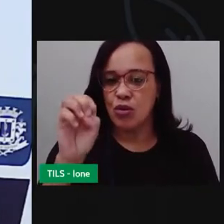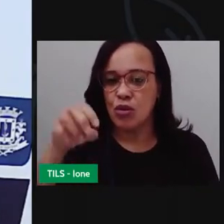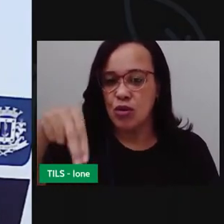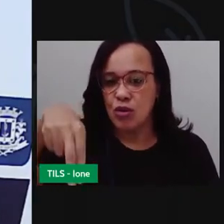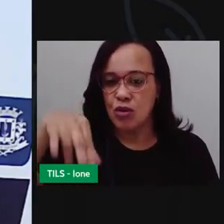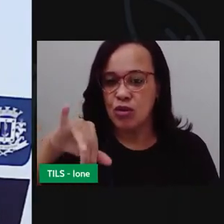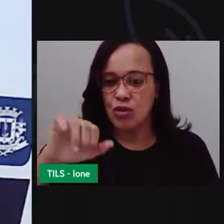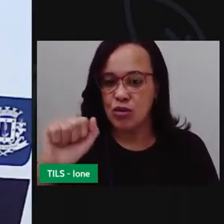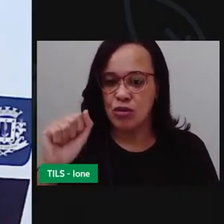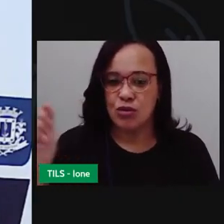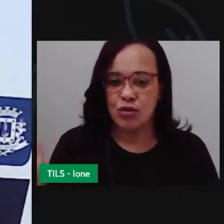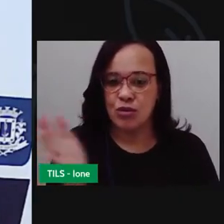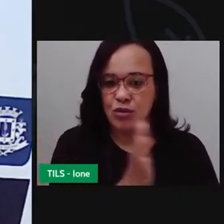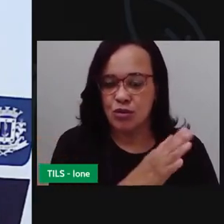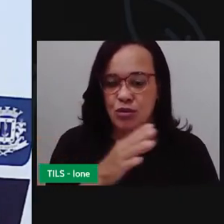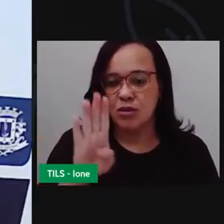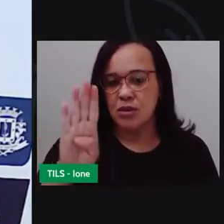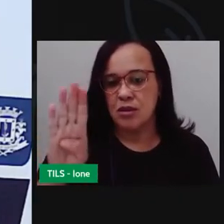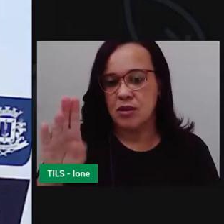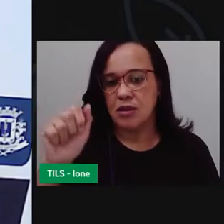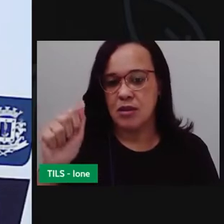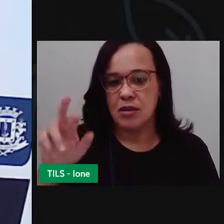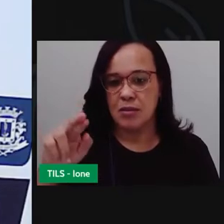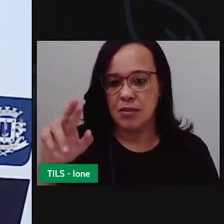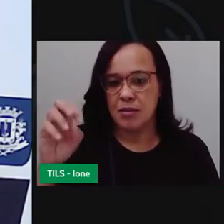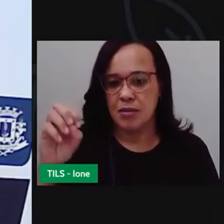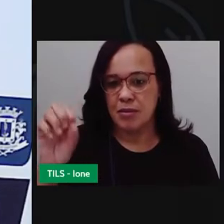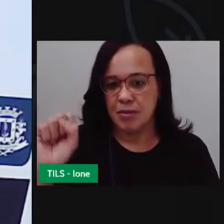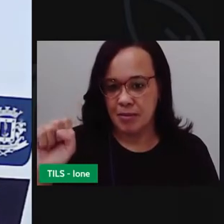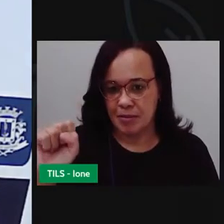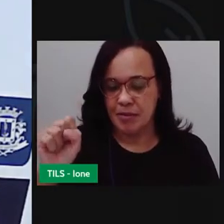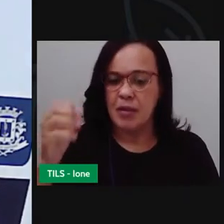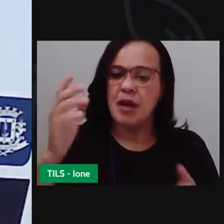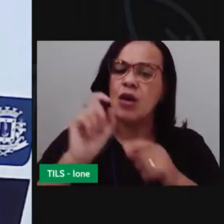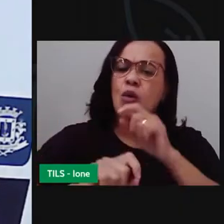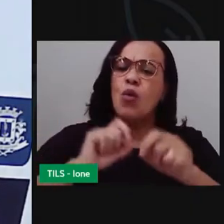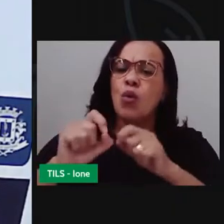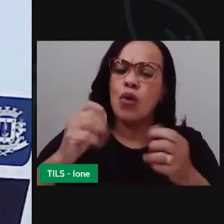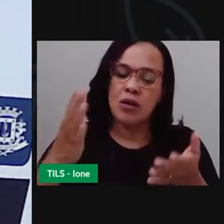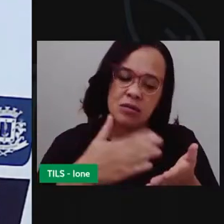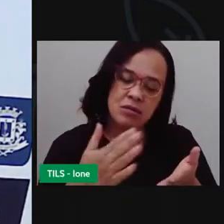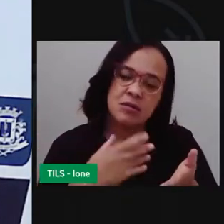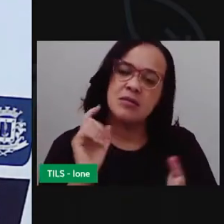Vamos ver o que é que ela escreveu aqui neste livro.